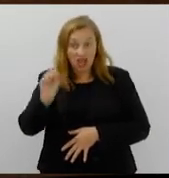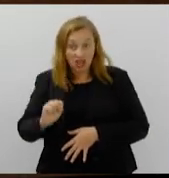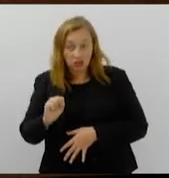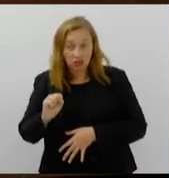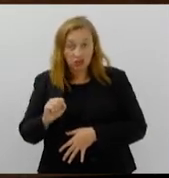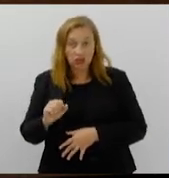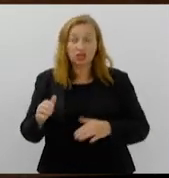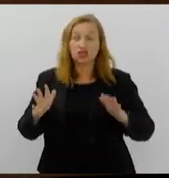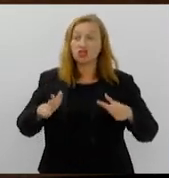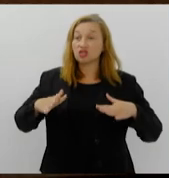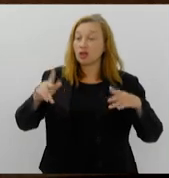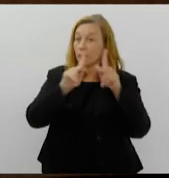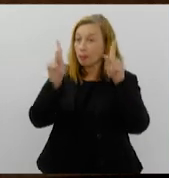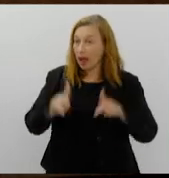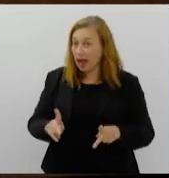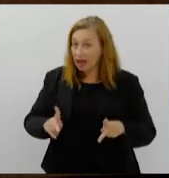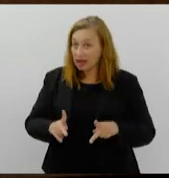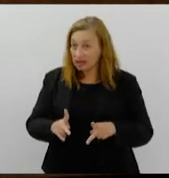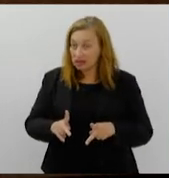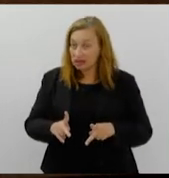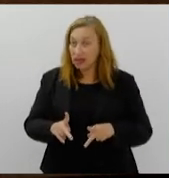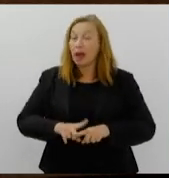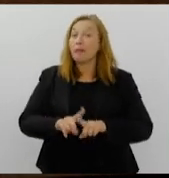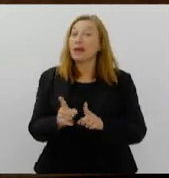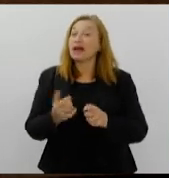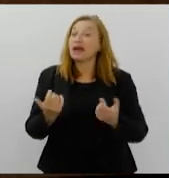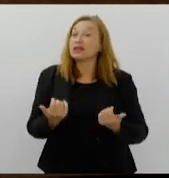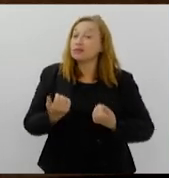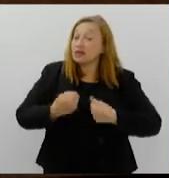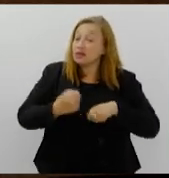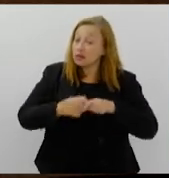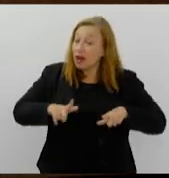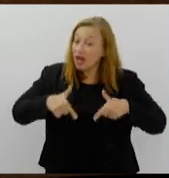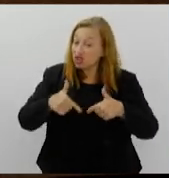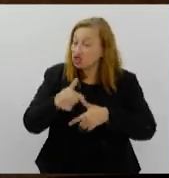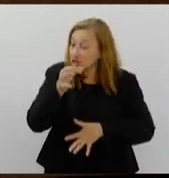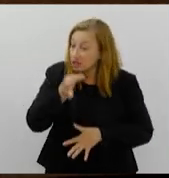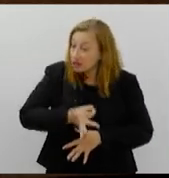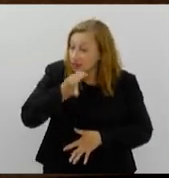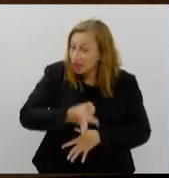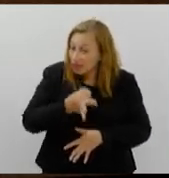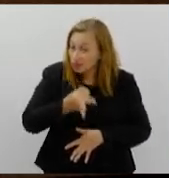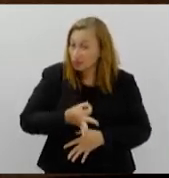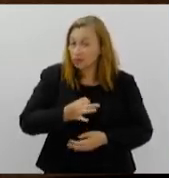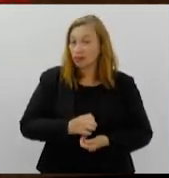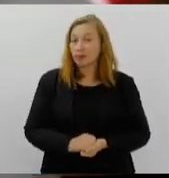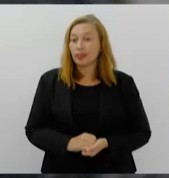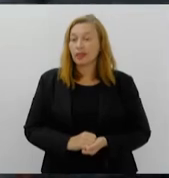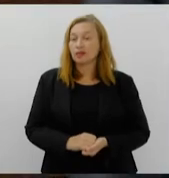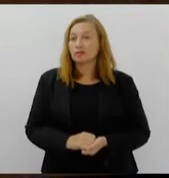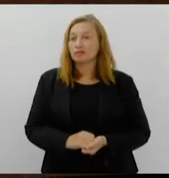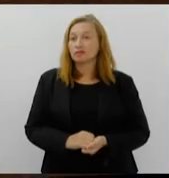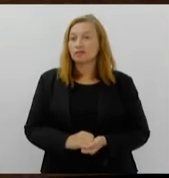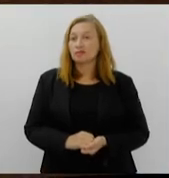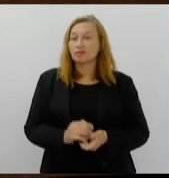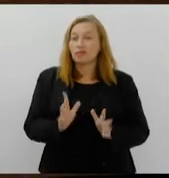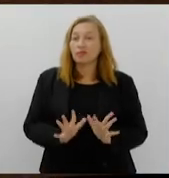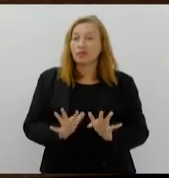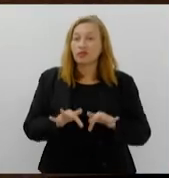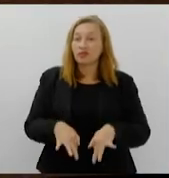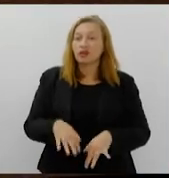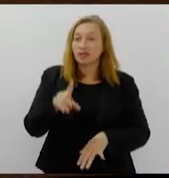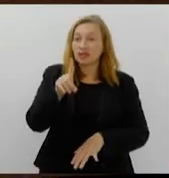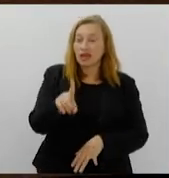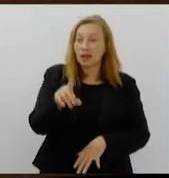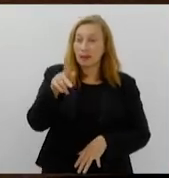nós precisamos endurecer verdadeiramente o jogo. E isso passa pelo fim da